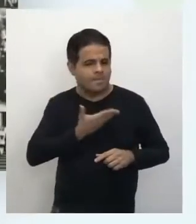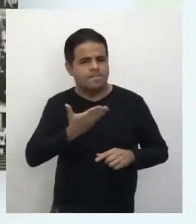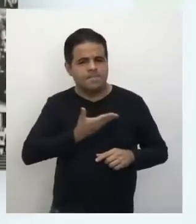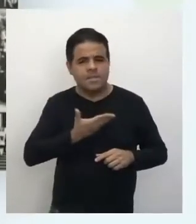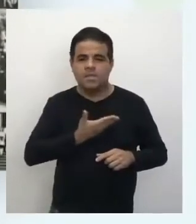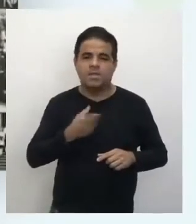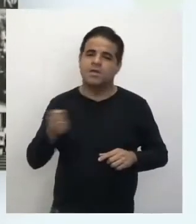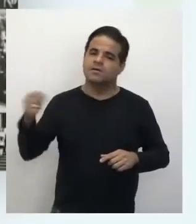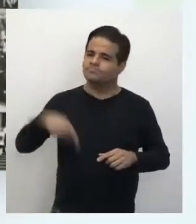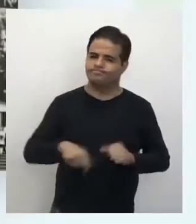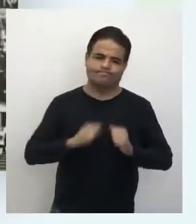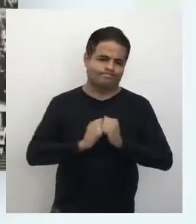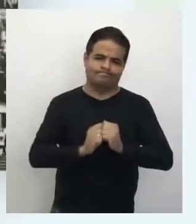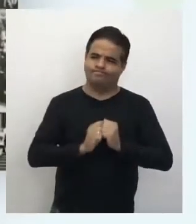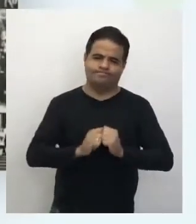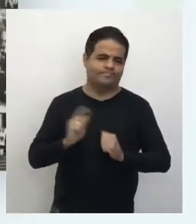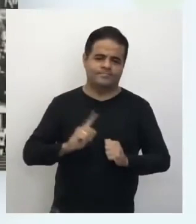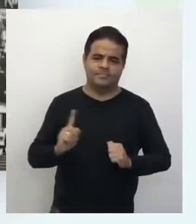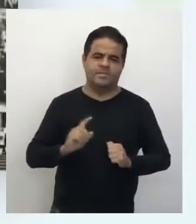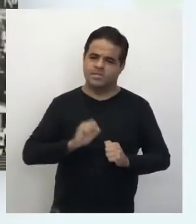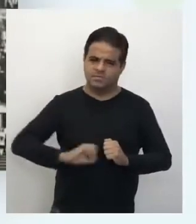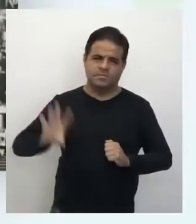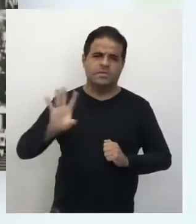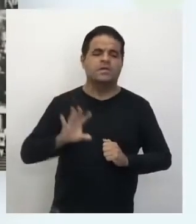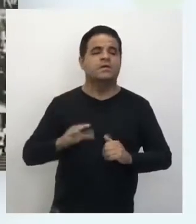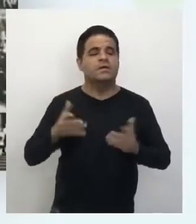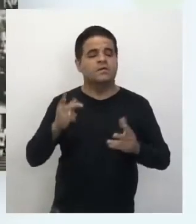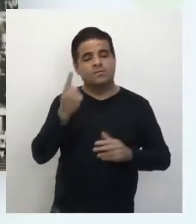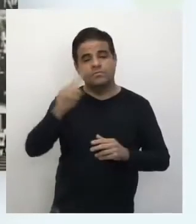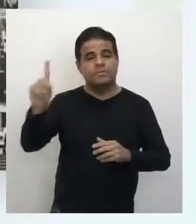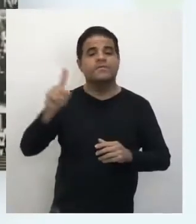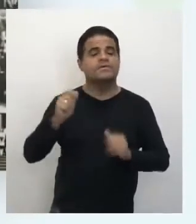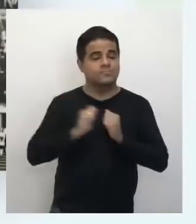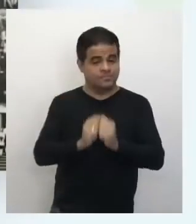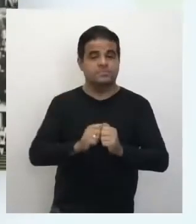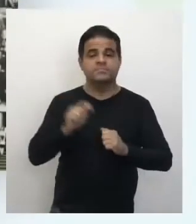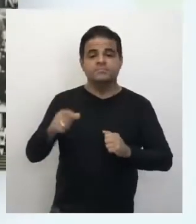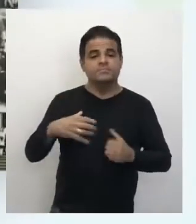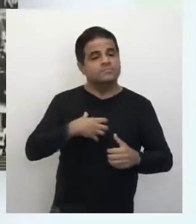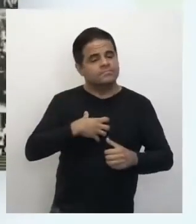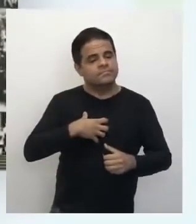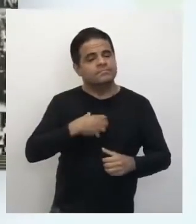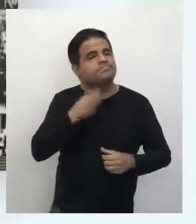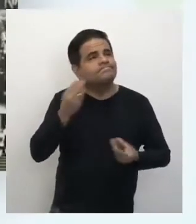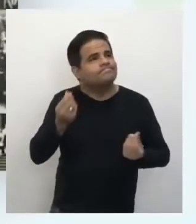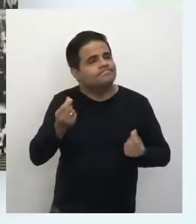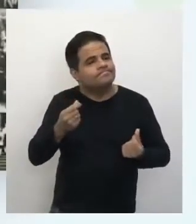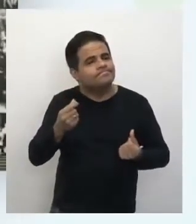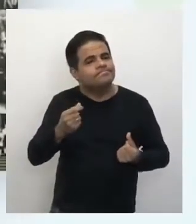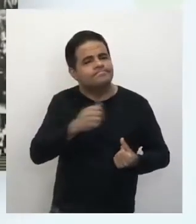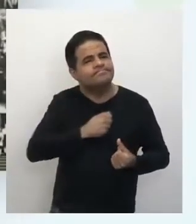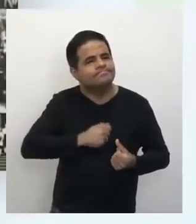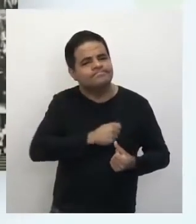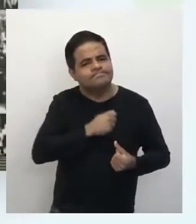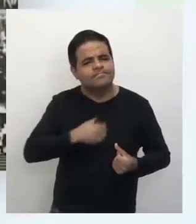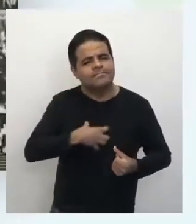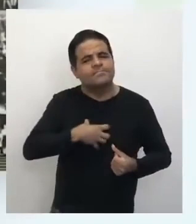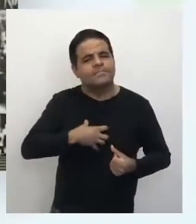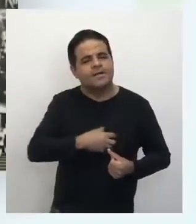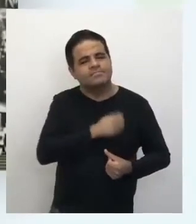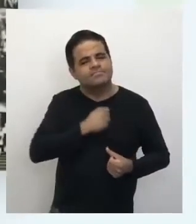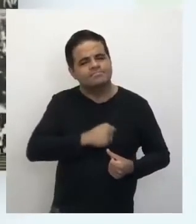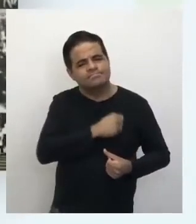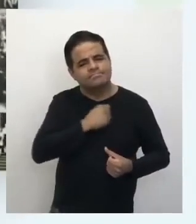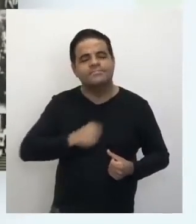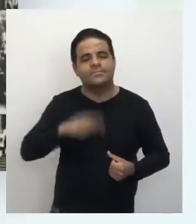ele não está mais entre nós, né? E essa foi a última vez que eu fui com ele. Então, traz para mim também um sentimento muito forte de